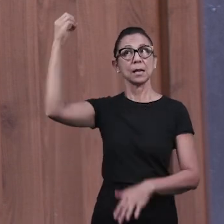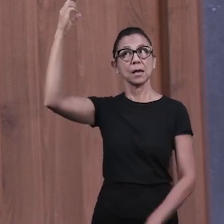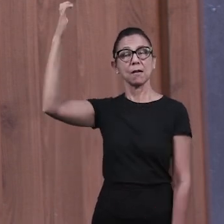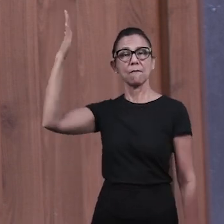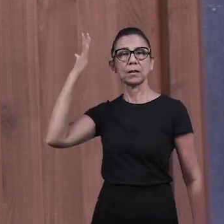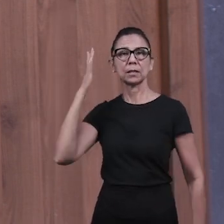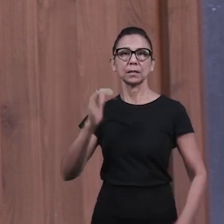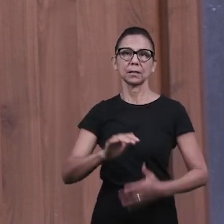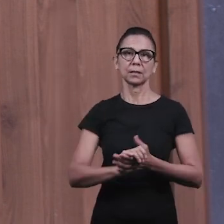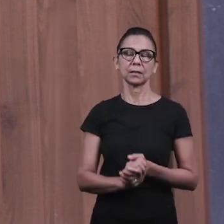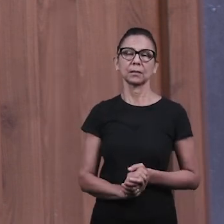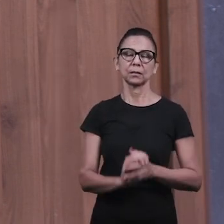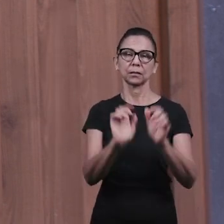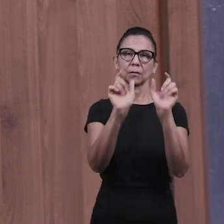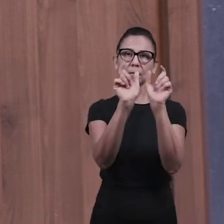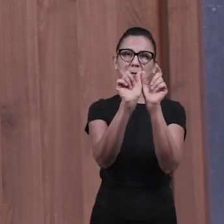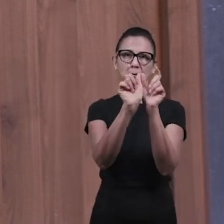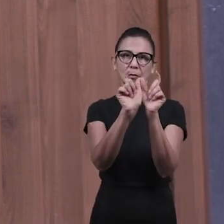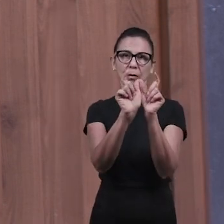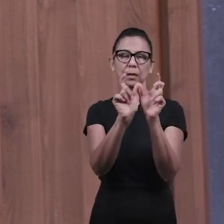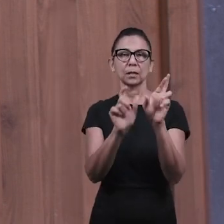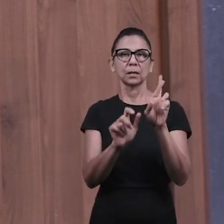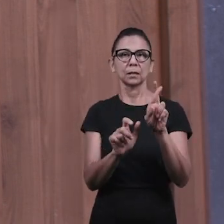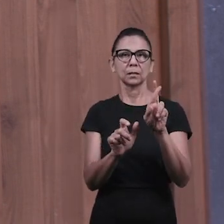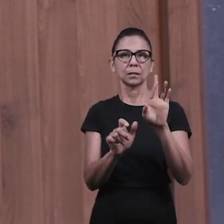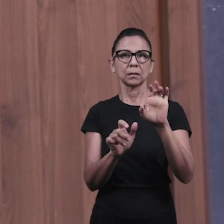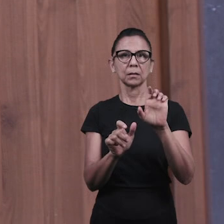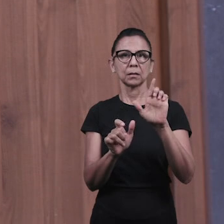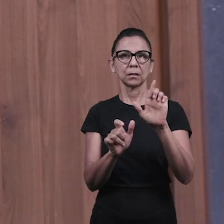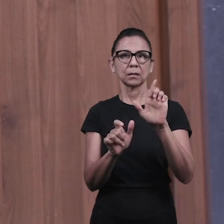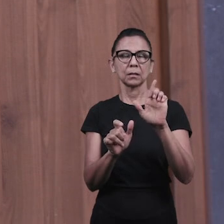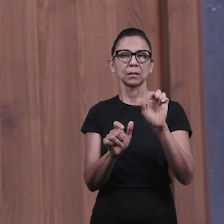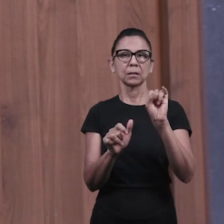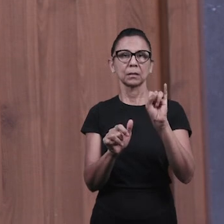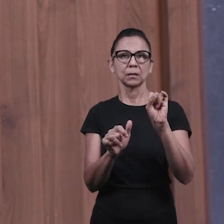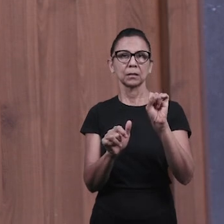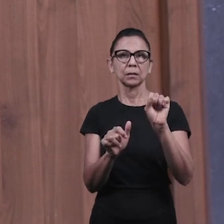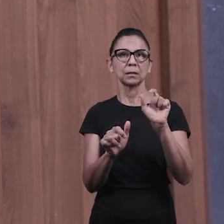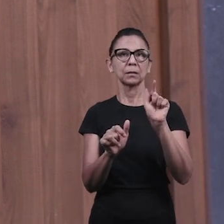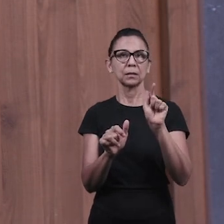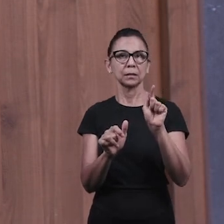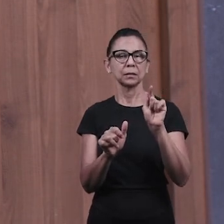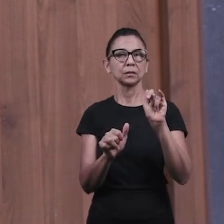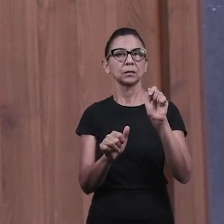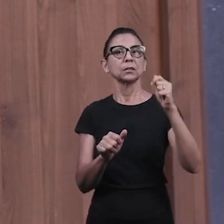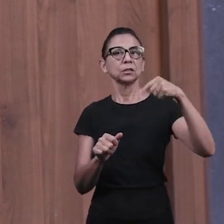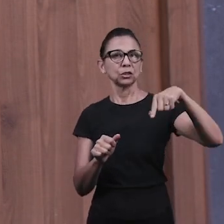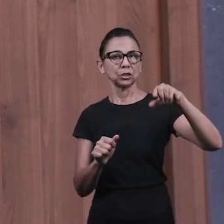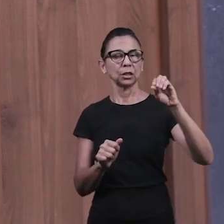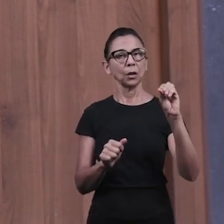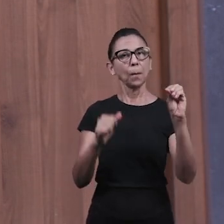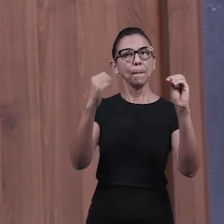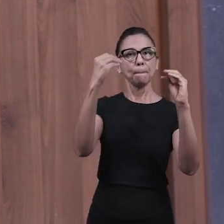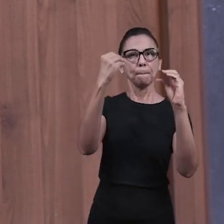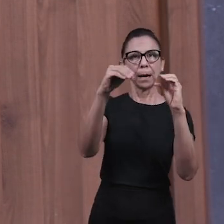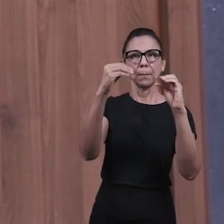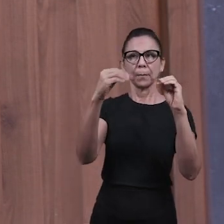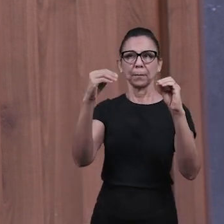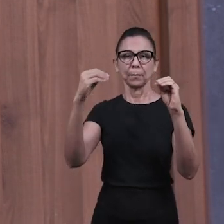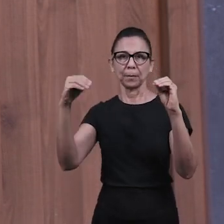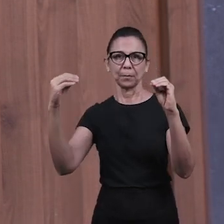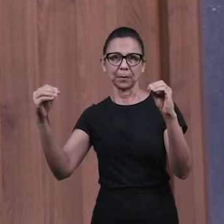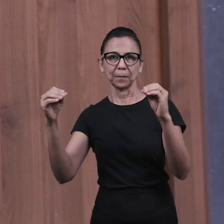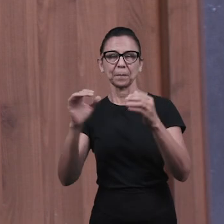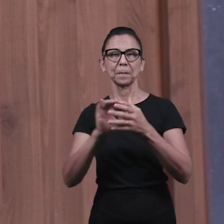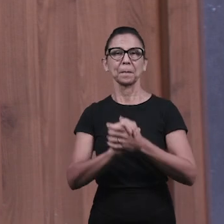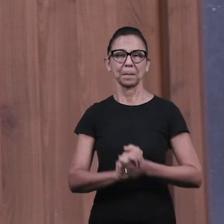completada a palavra religião e trevas. E aqui a palavra revelação e luz. Por quê? Porque através da luz,